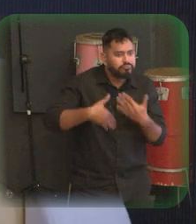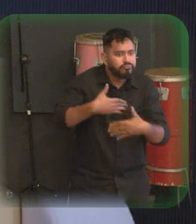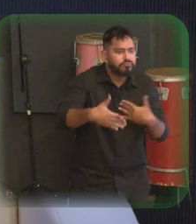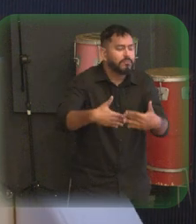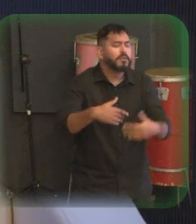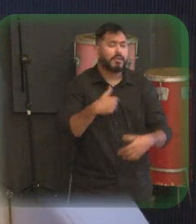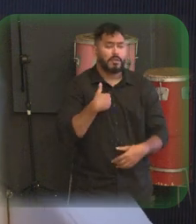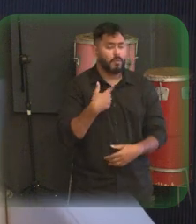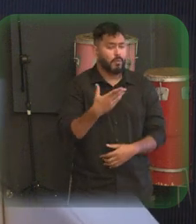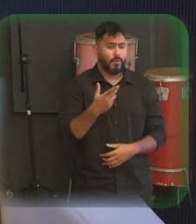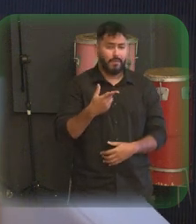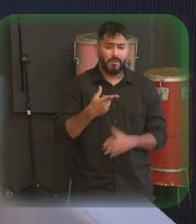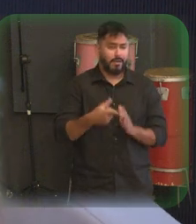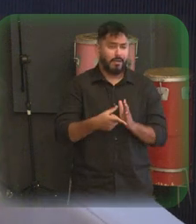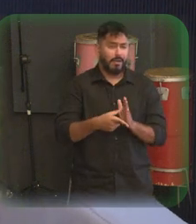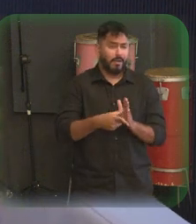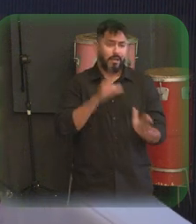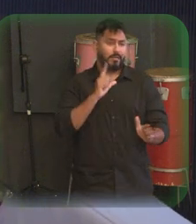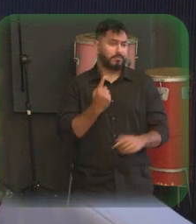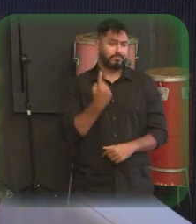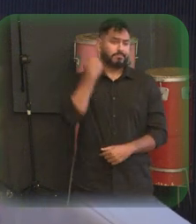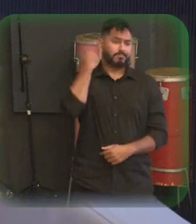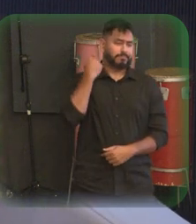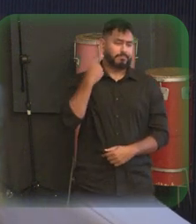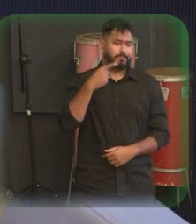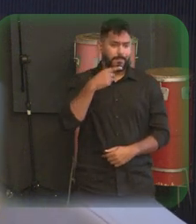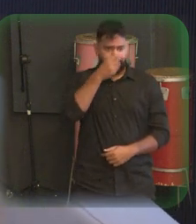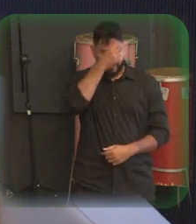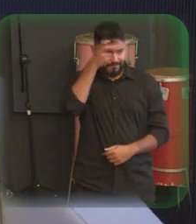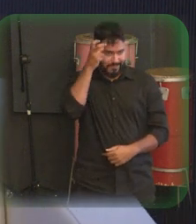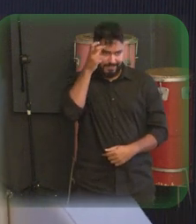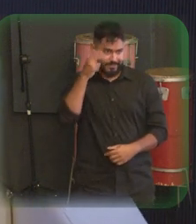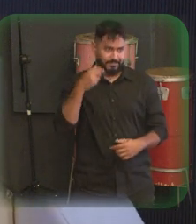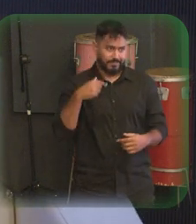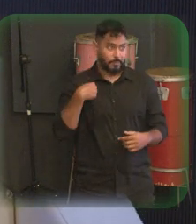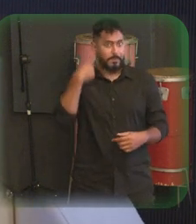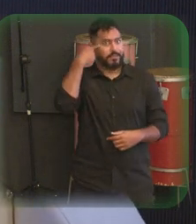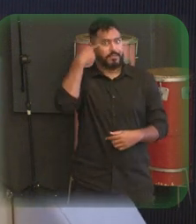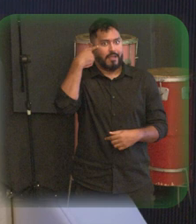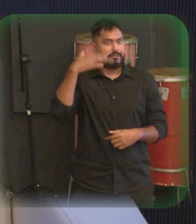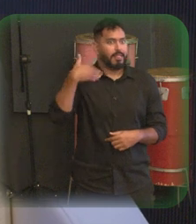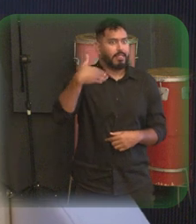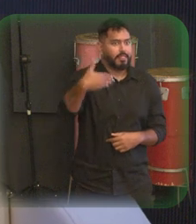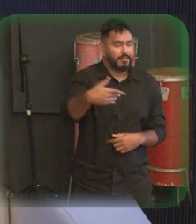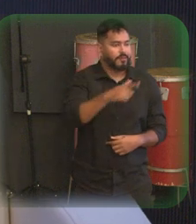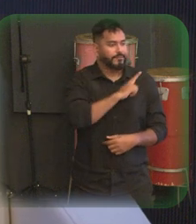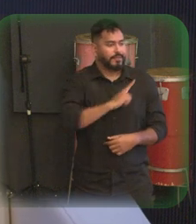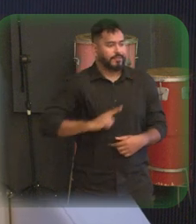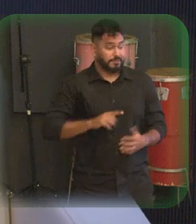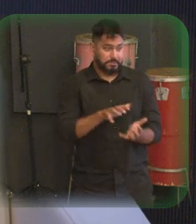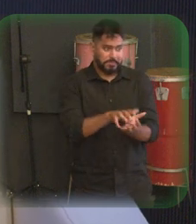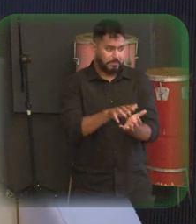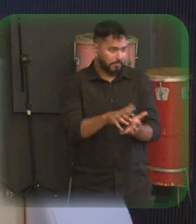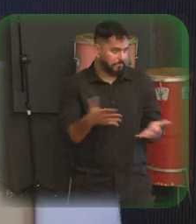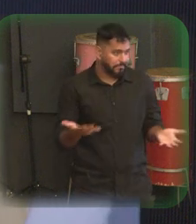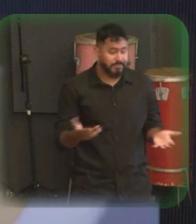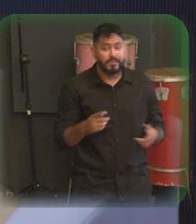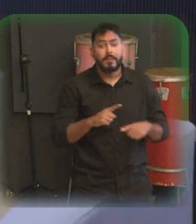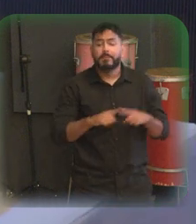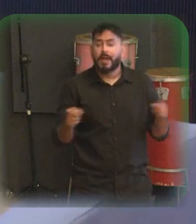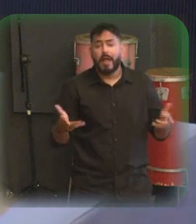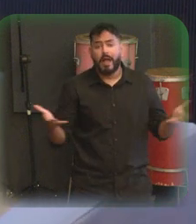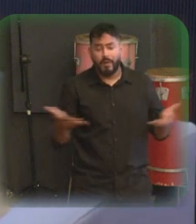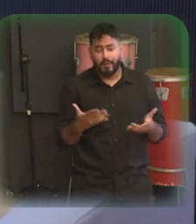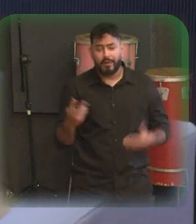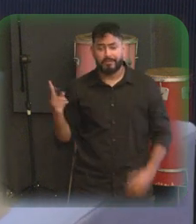prefeita, eu não estava nos meus planos de ser candidata a governadora de Pernambuco, naquele momento, e acaba que nós estamos